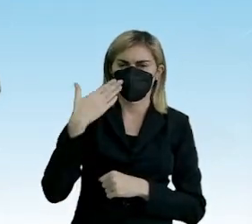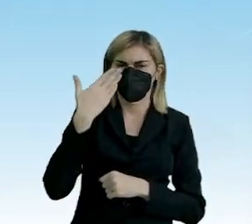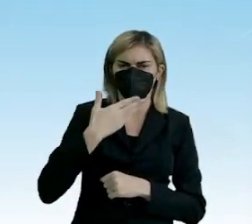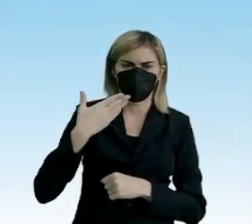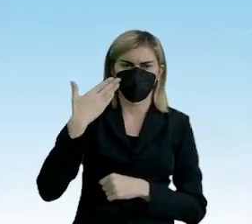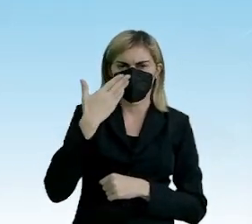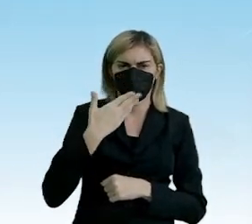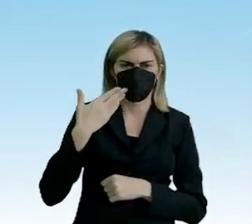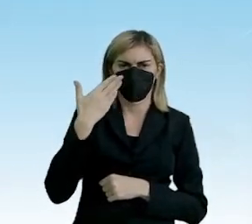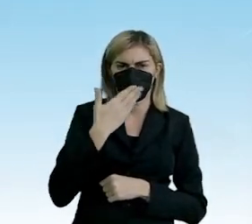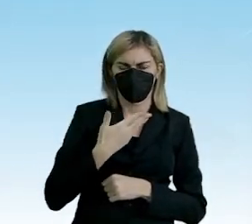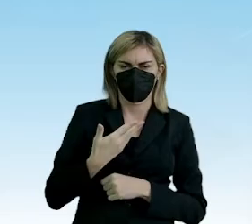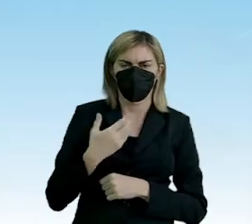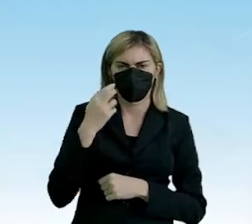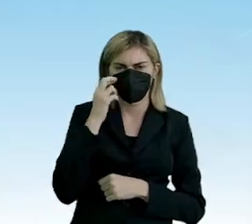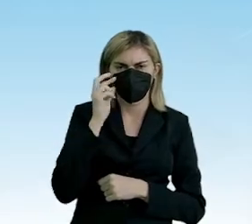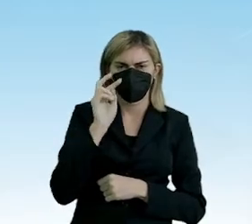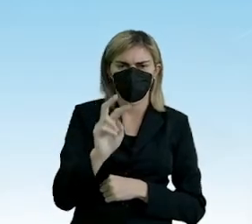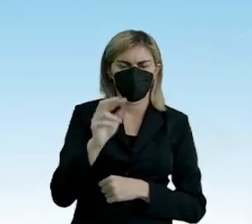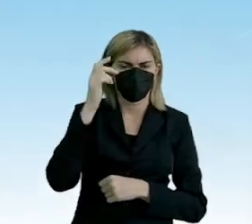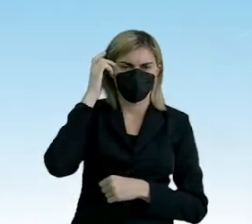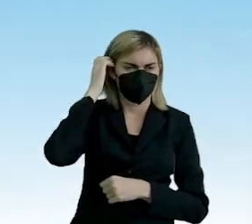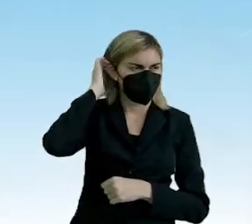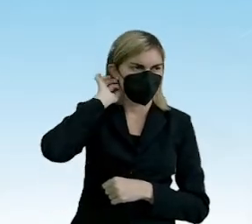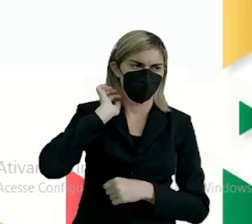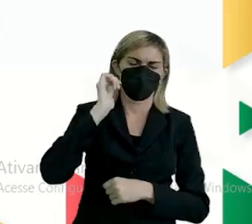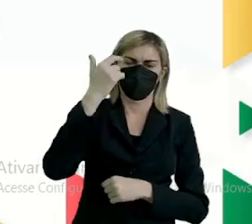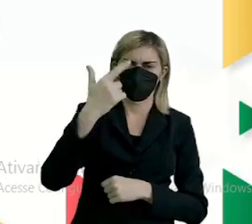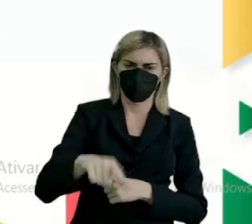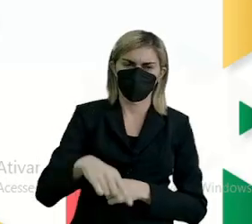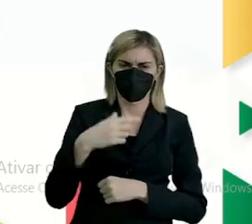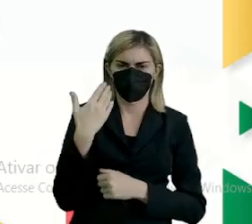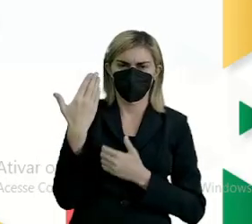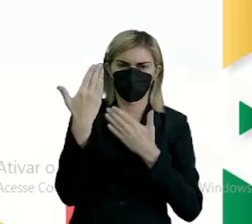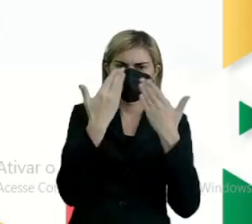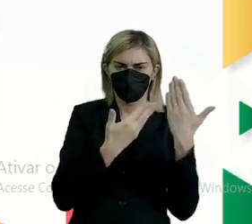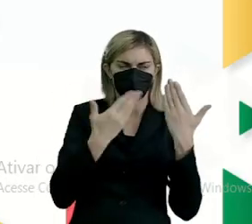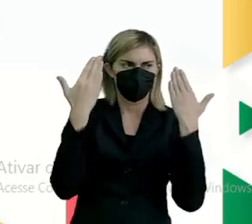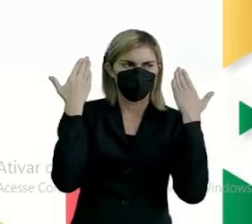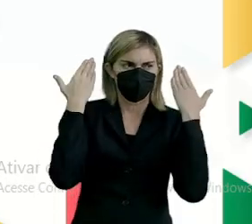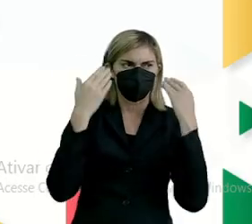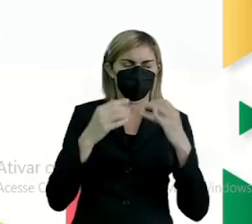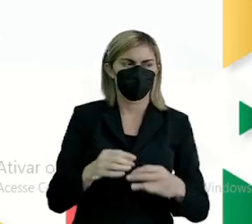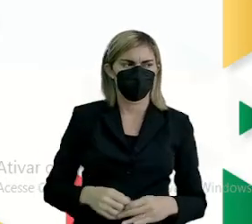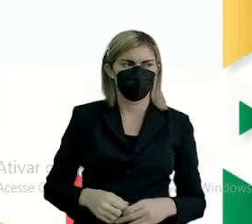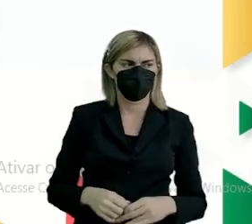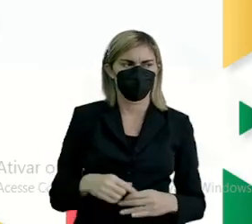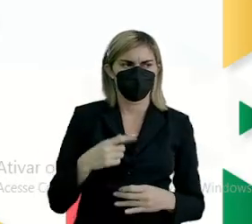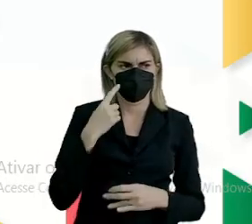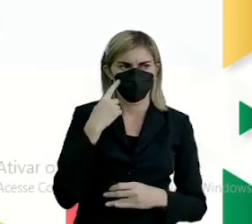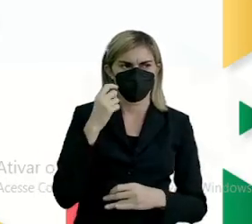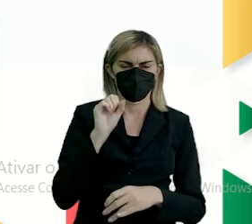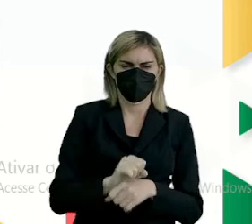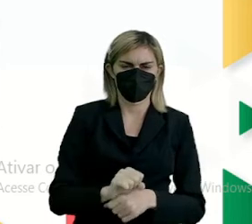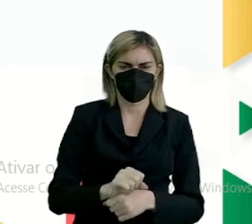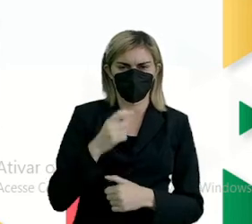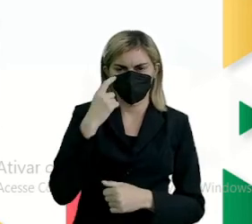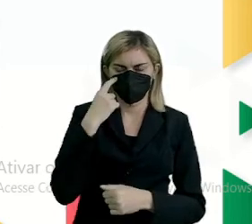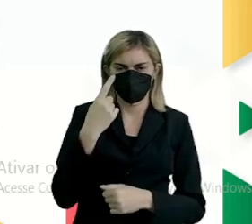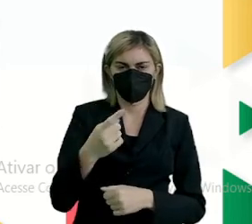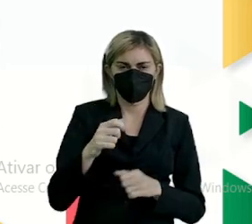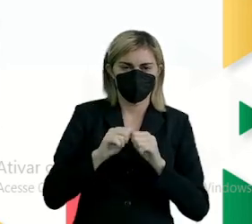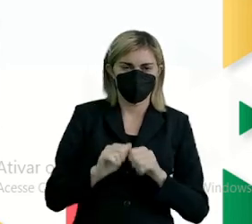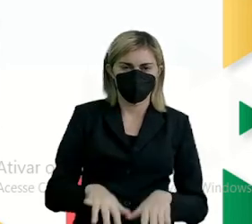açúcar. Então, vejam só, certo? Mais uma vez, um outro, por favor. Olha aí, pare de